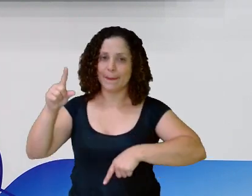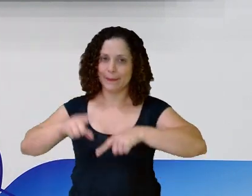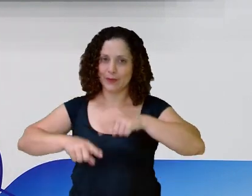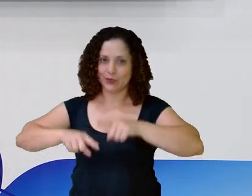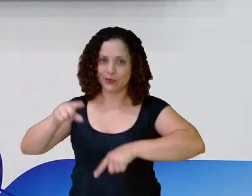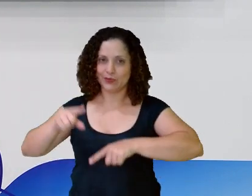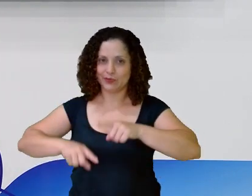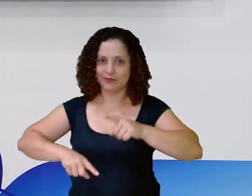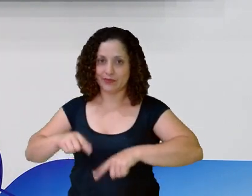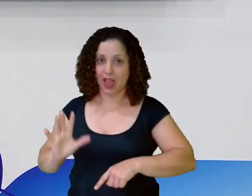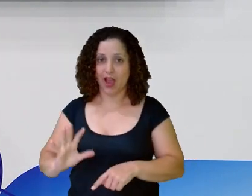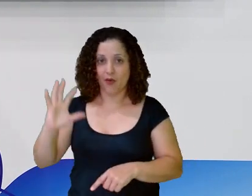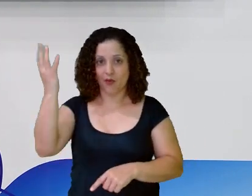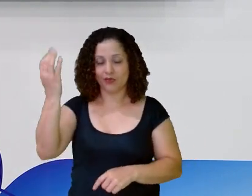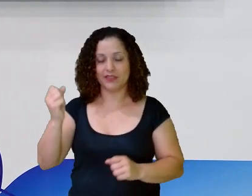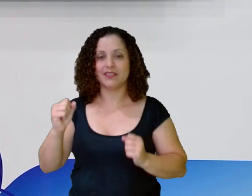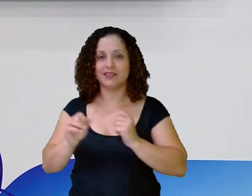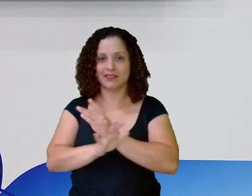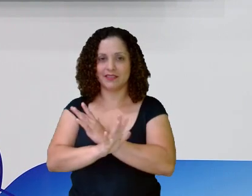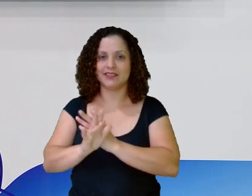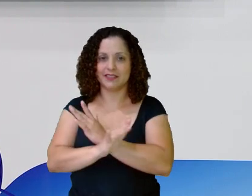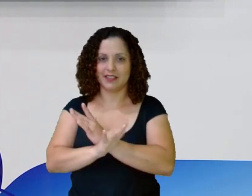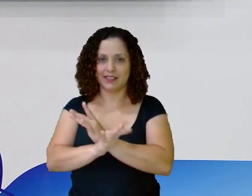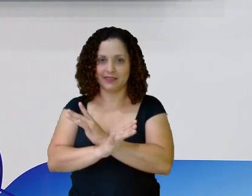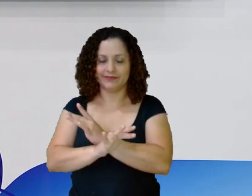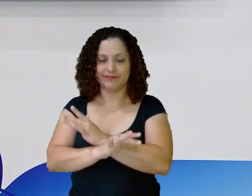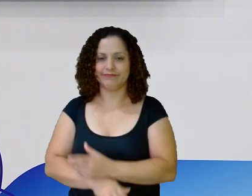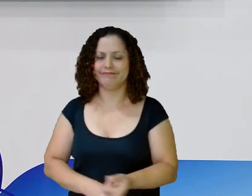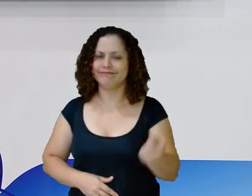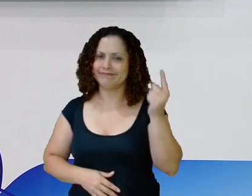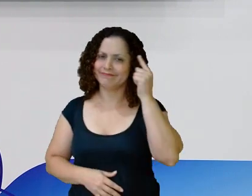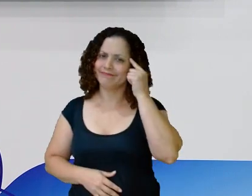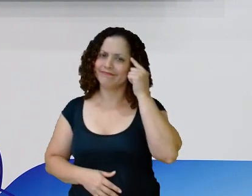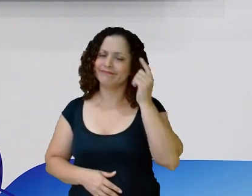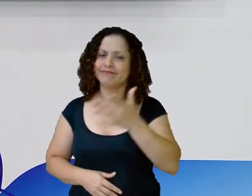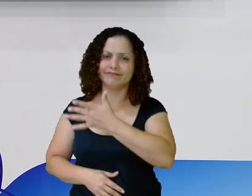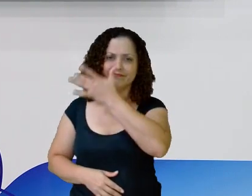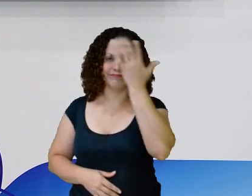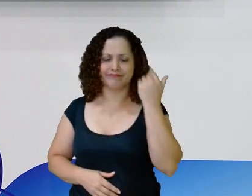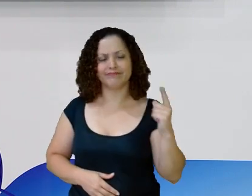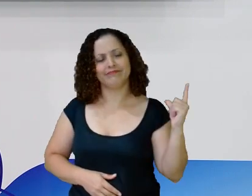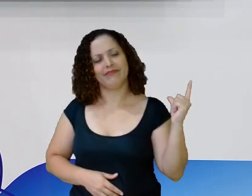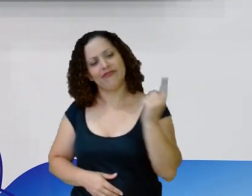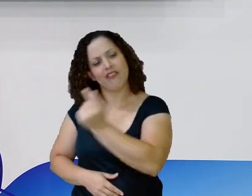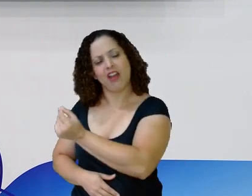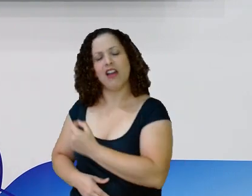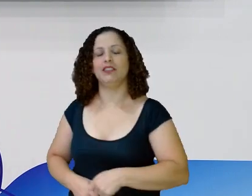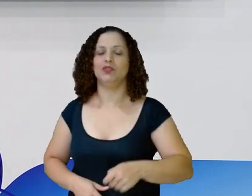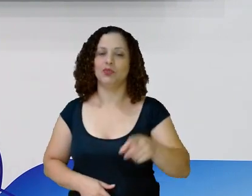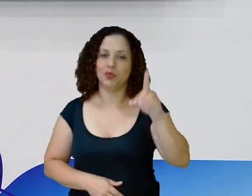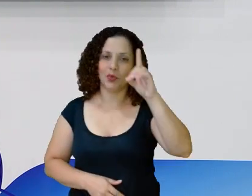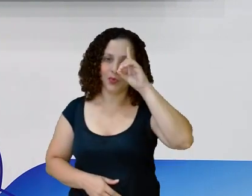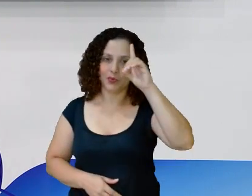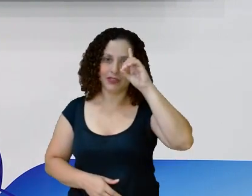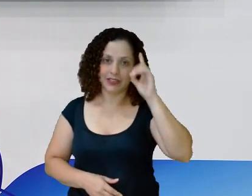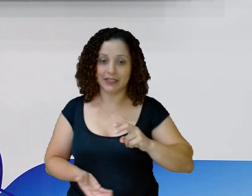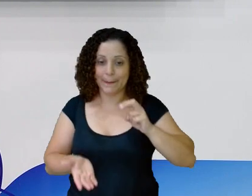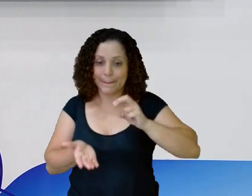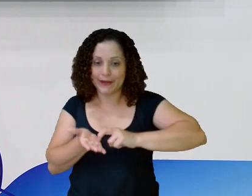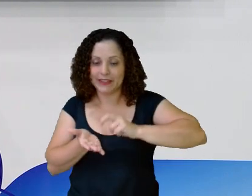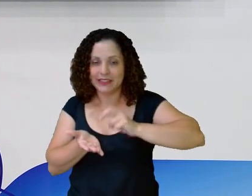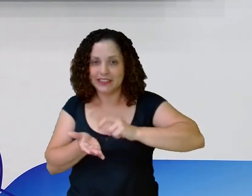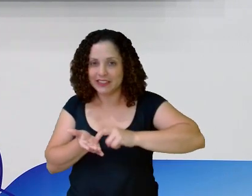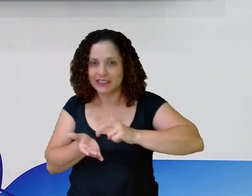vai estar acontecendo aí na cidade. Então, quando a gente pensa que as pessoas saem todos os dias de manhã, naqueles horários de